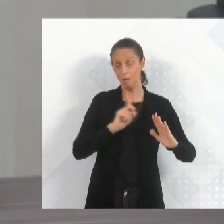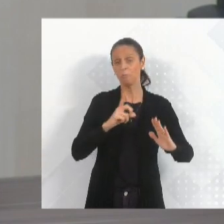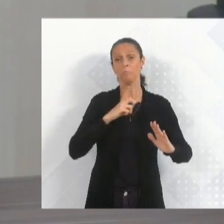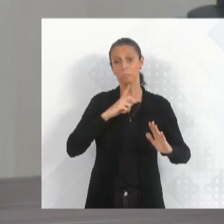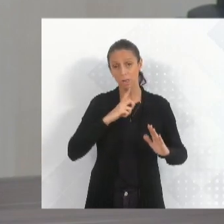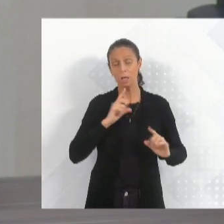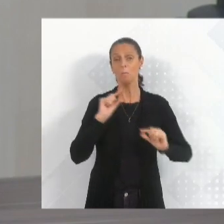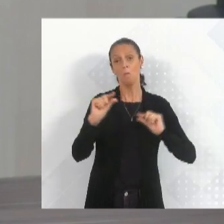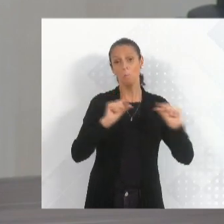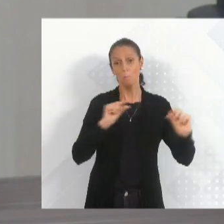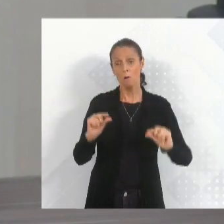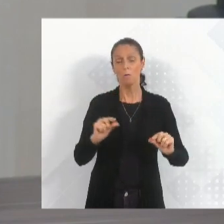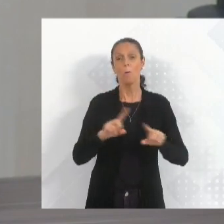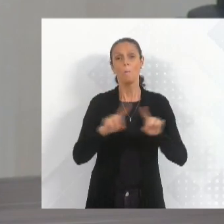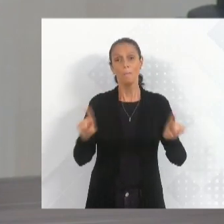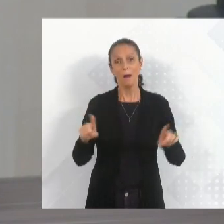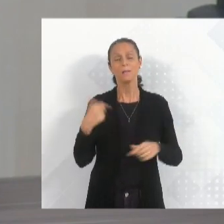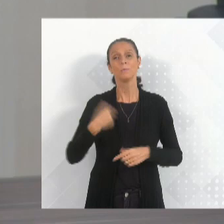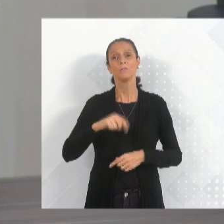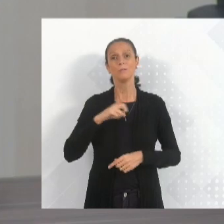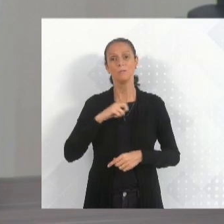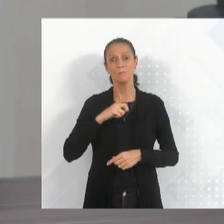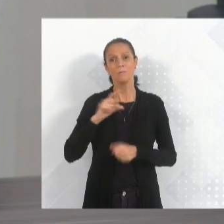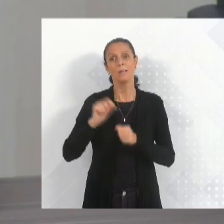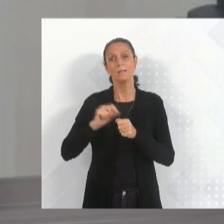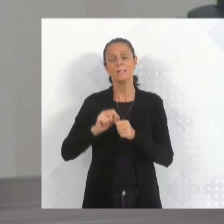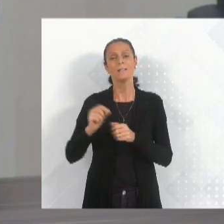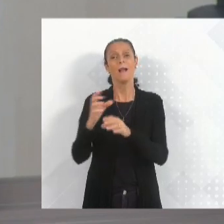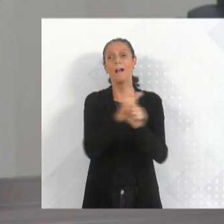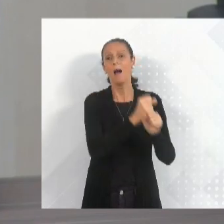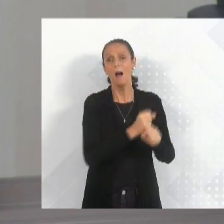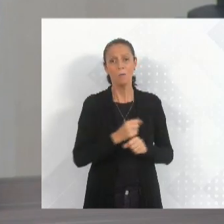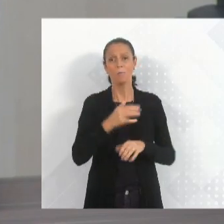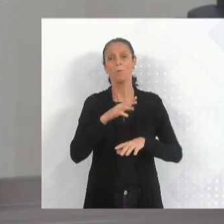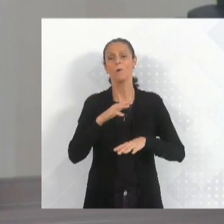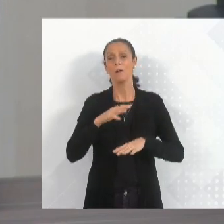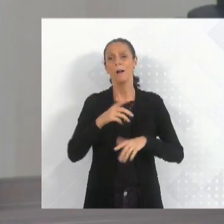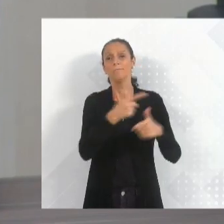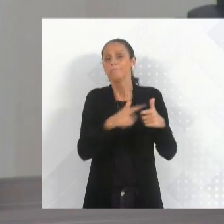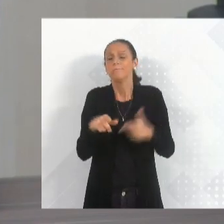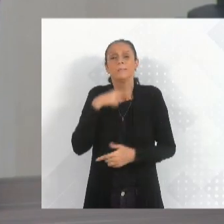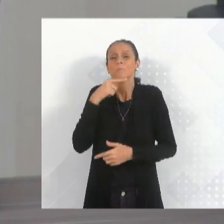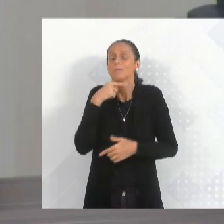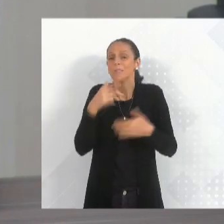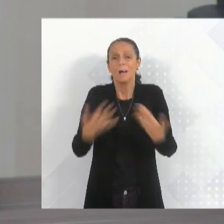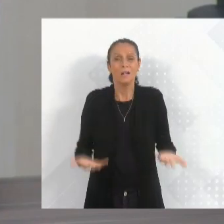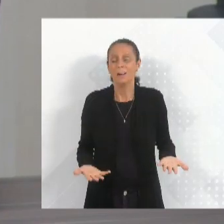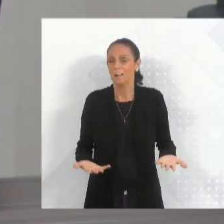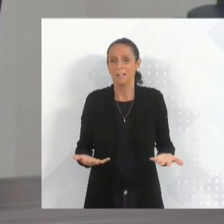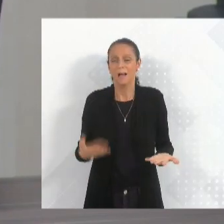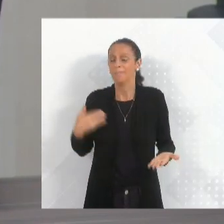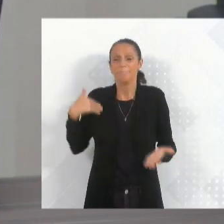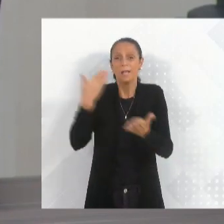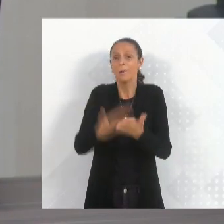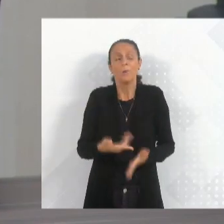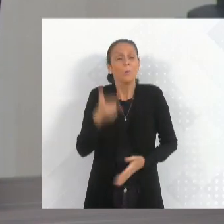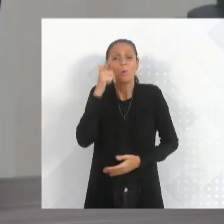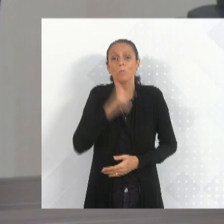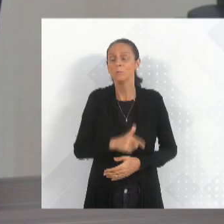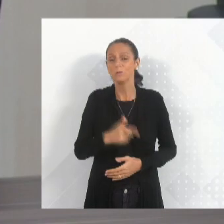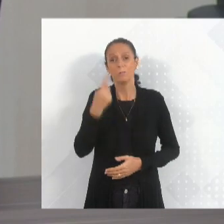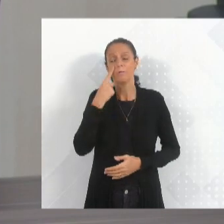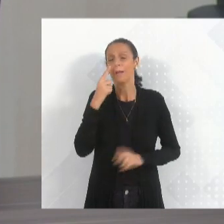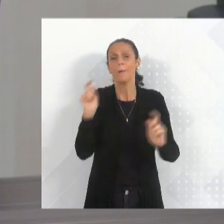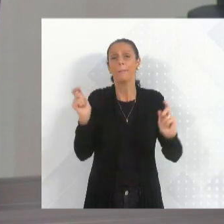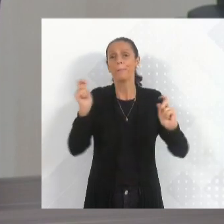ente público para daí, então, proporcionar água na torneira da pessoa. Então, assim, não tem como... Não tem até então, a gente não consegue enxergar isso.